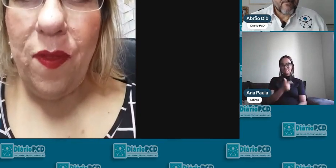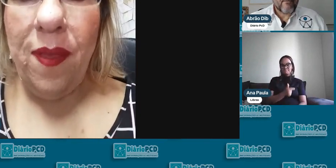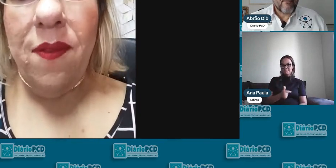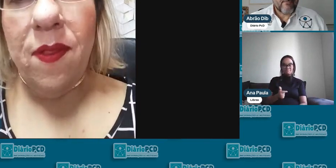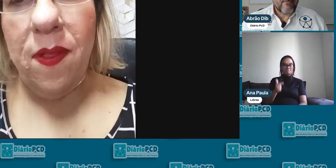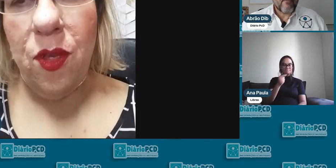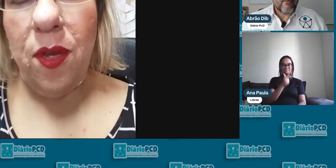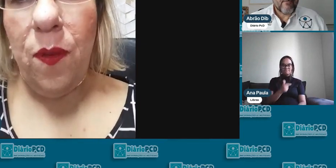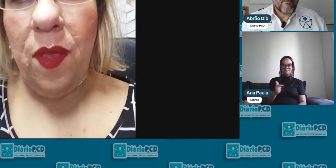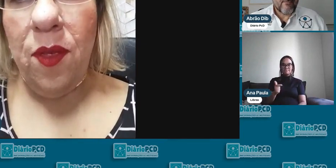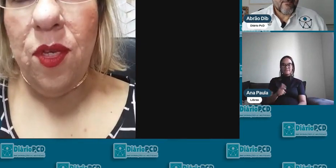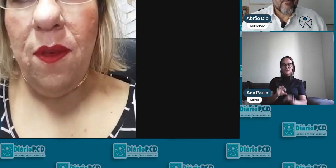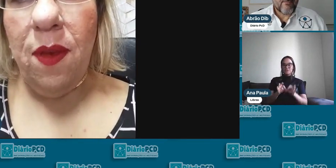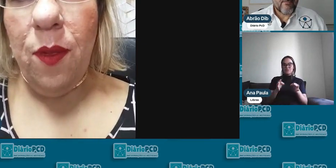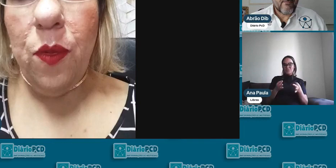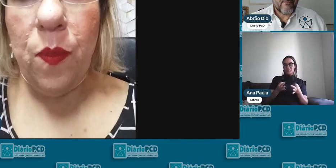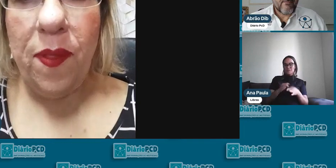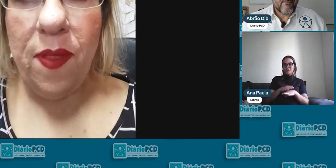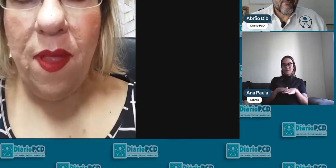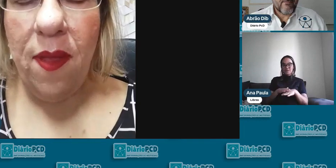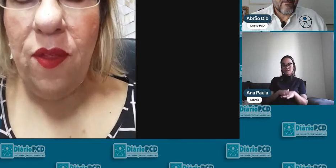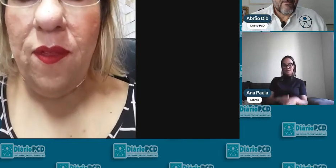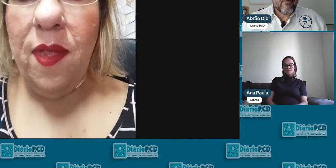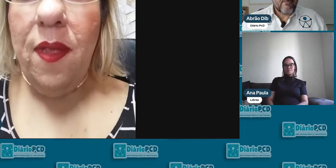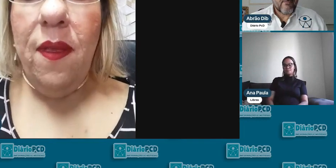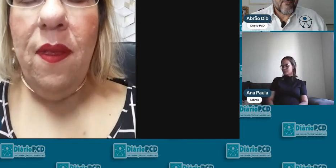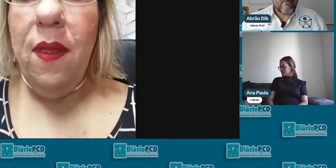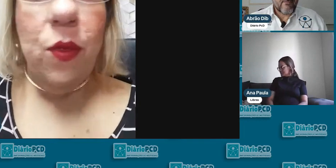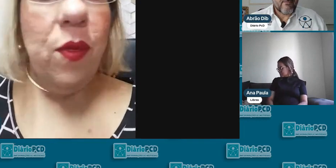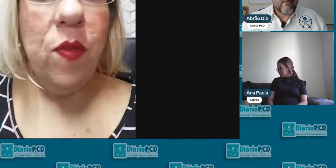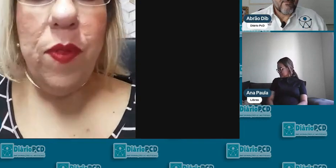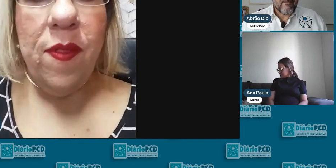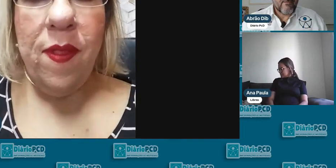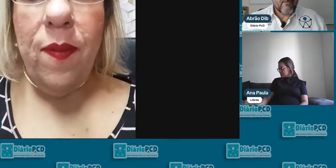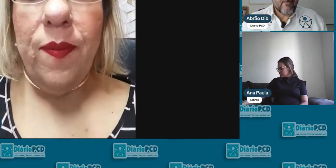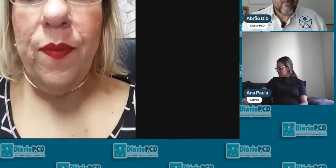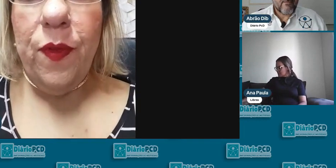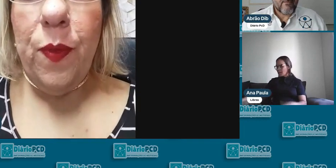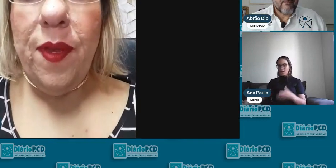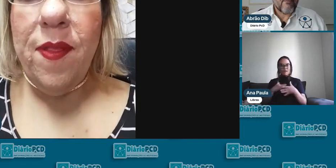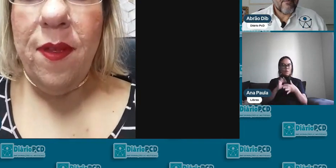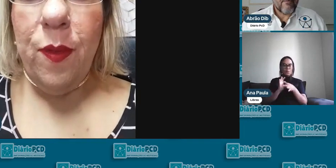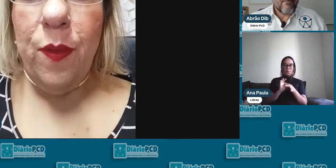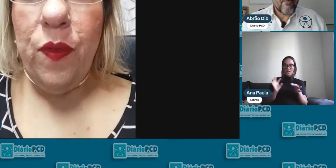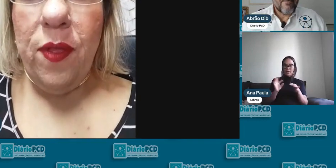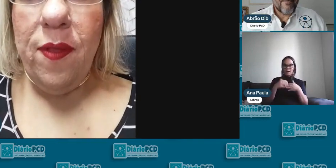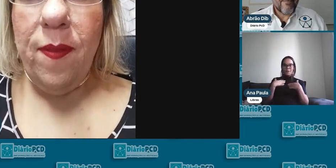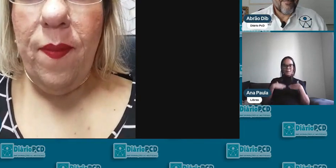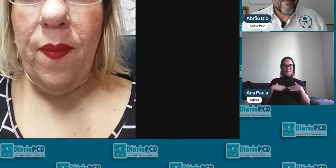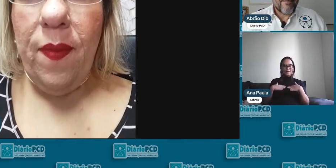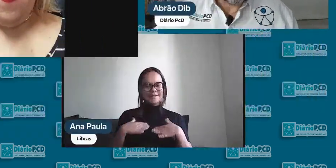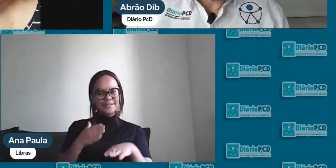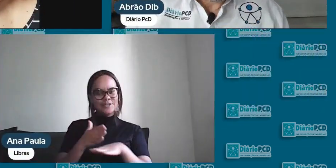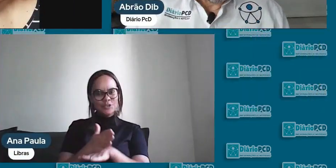das famílias, assim, geralmente, né, dos pacientes, e eu estou à disposição. Foi um prazer estar com